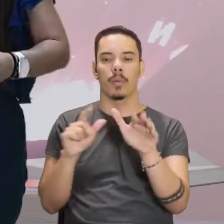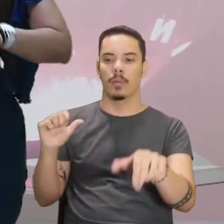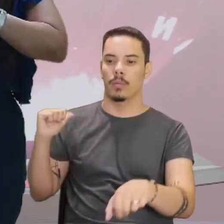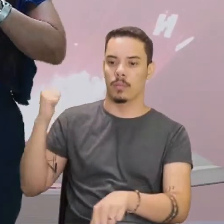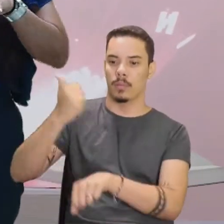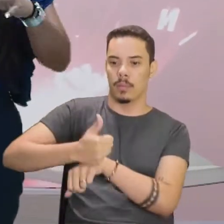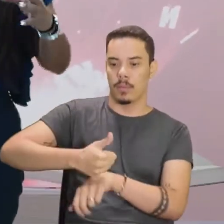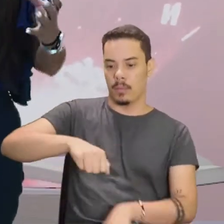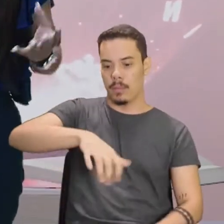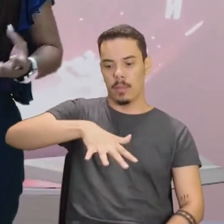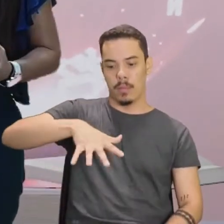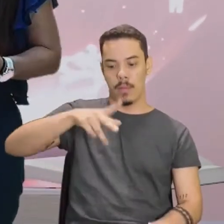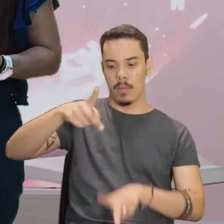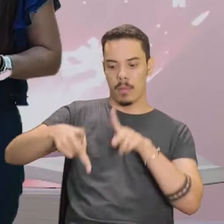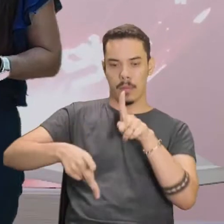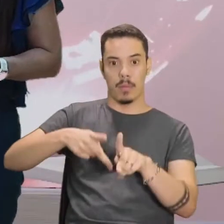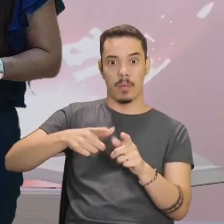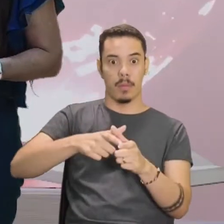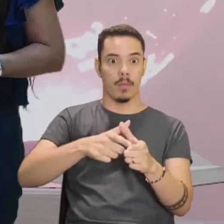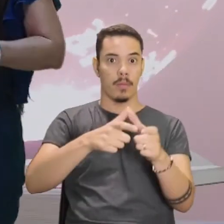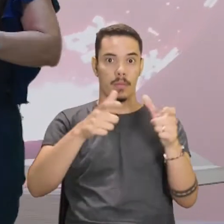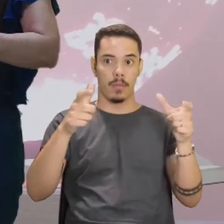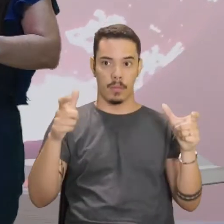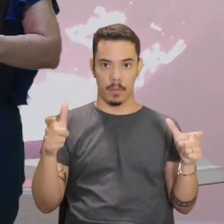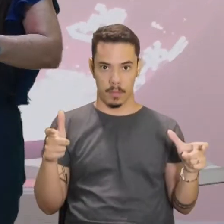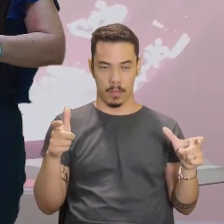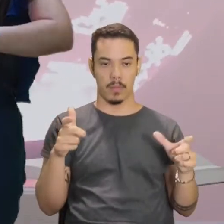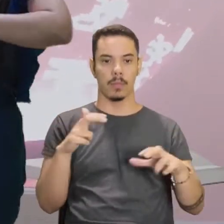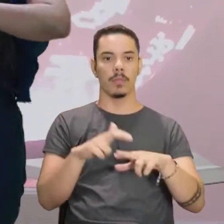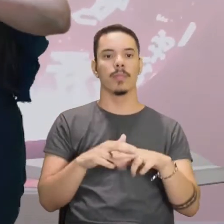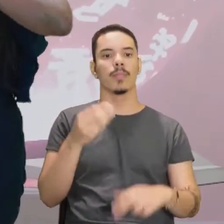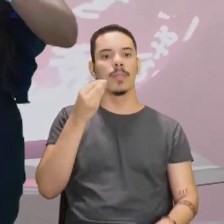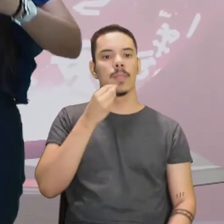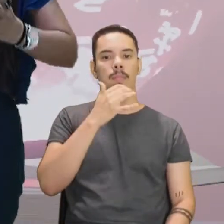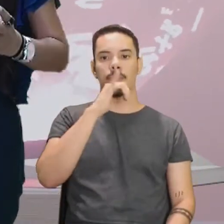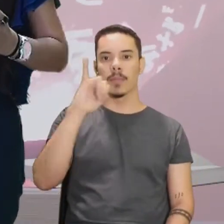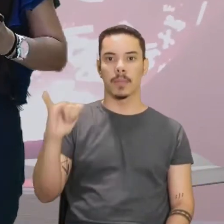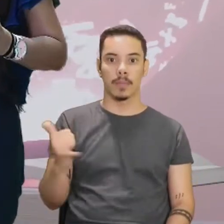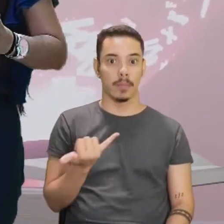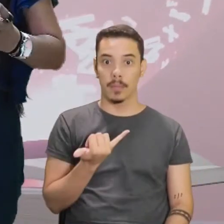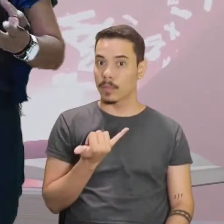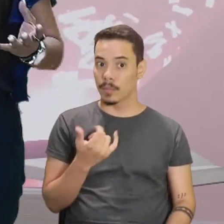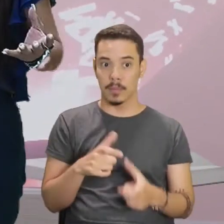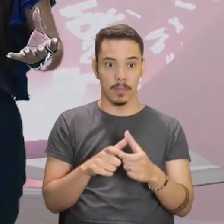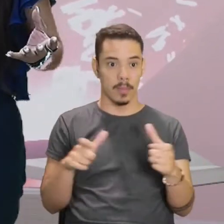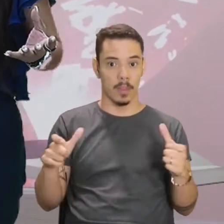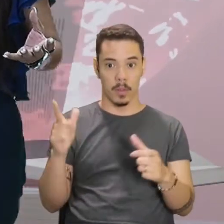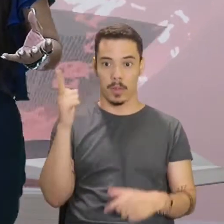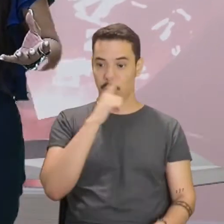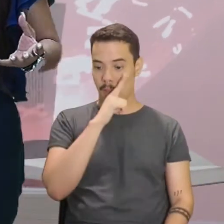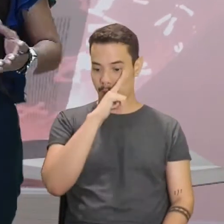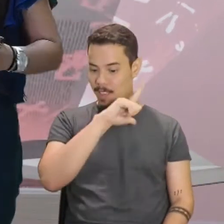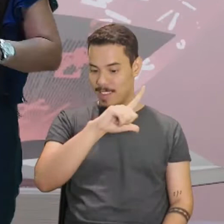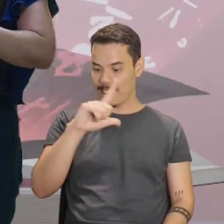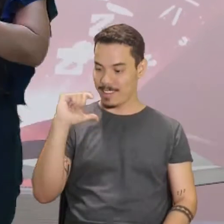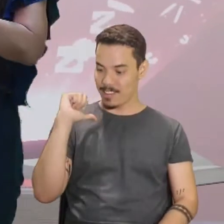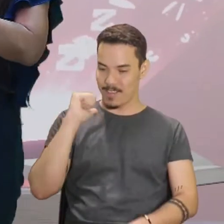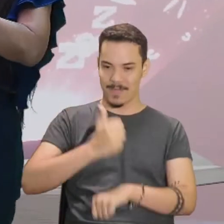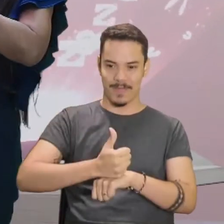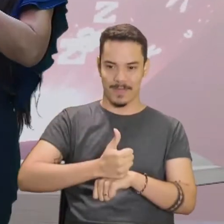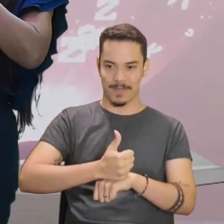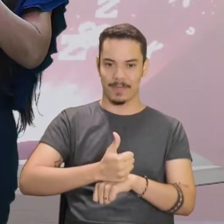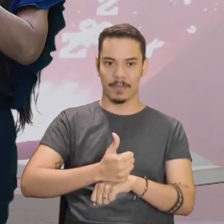espaço que é a população maior daquele momento. E claro que quem é maioria domina o pedaço. Exatamente. E